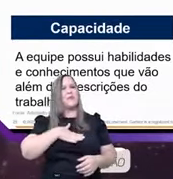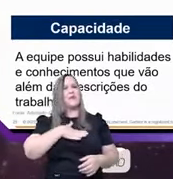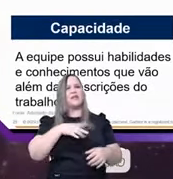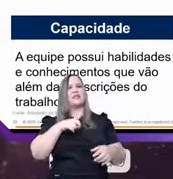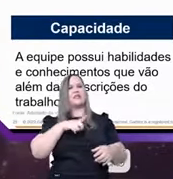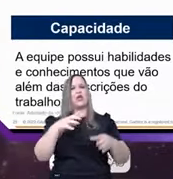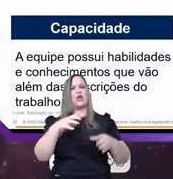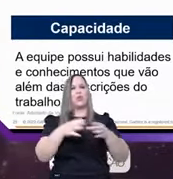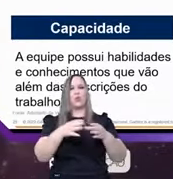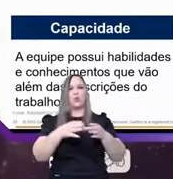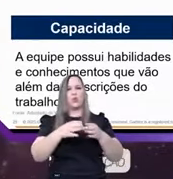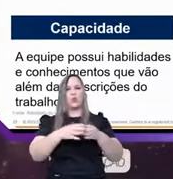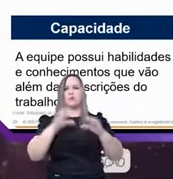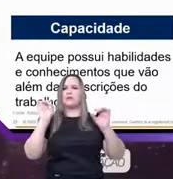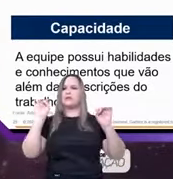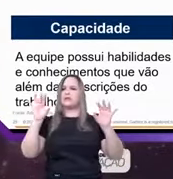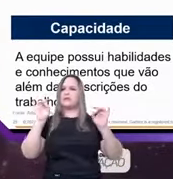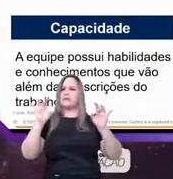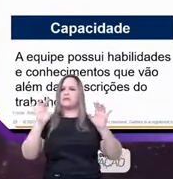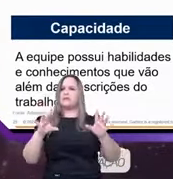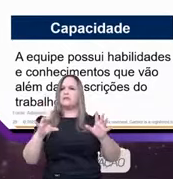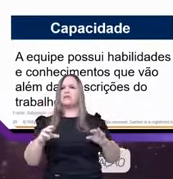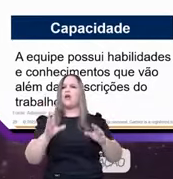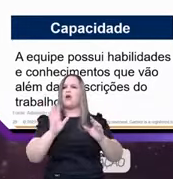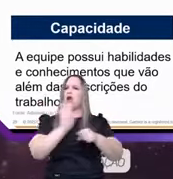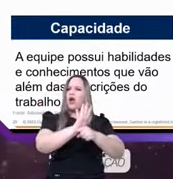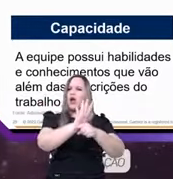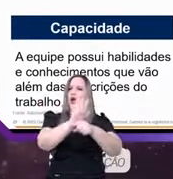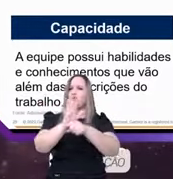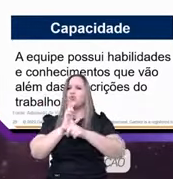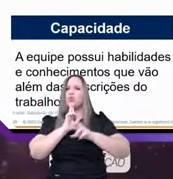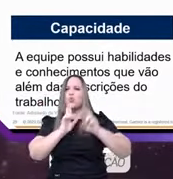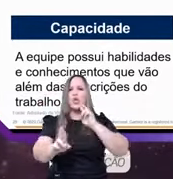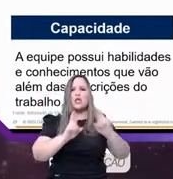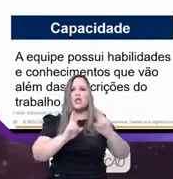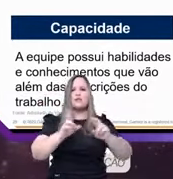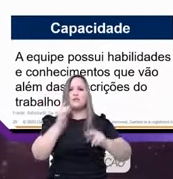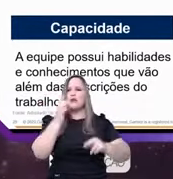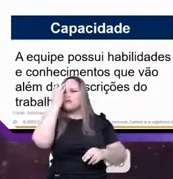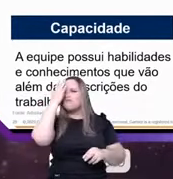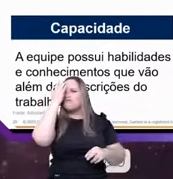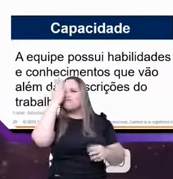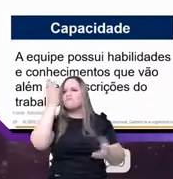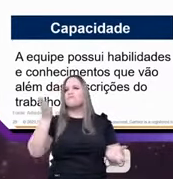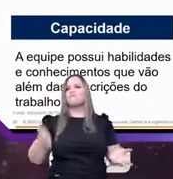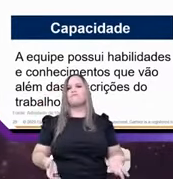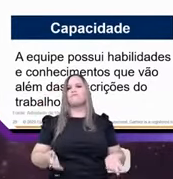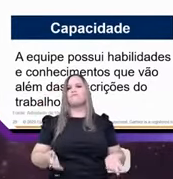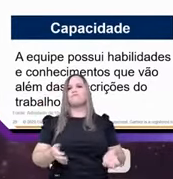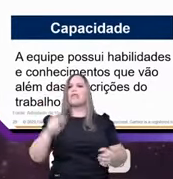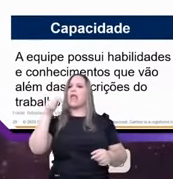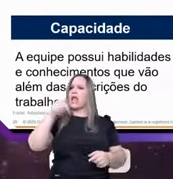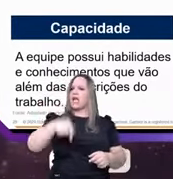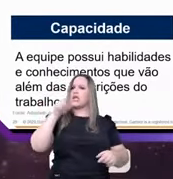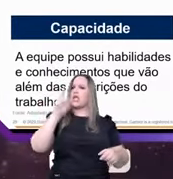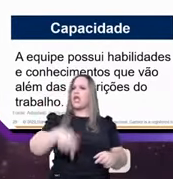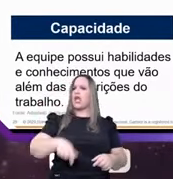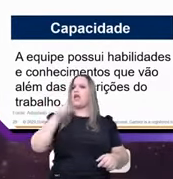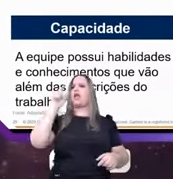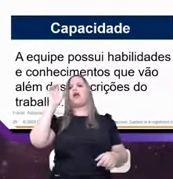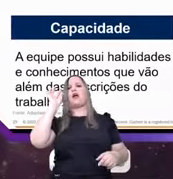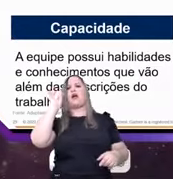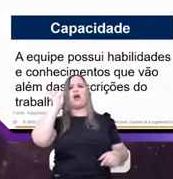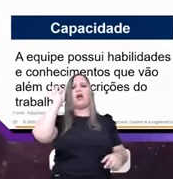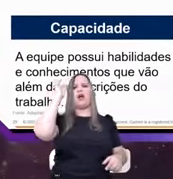para trabalhar uma solução simples. E em outras soluções poderiam ser trabalhadas. Aqui é ágil, aqui é o conceito